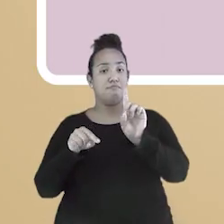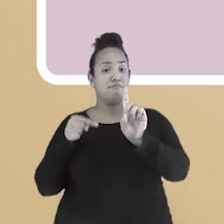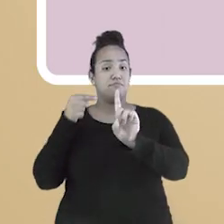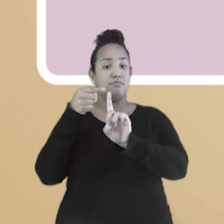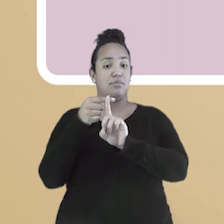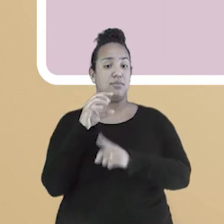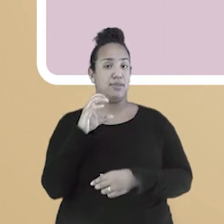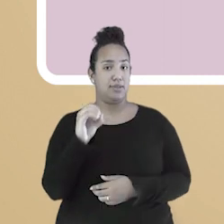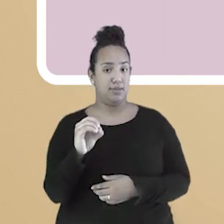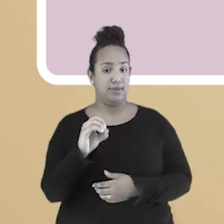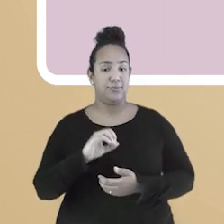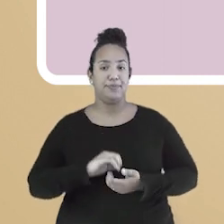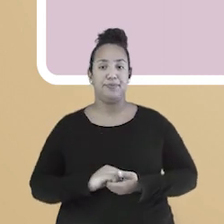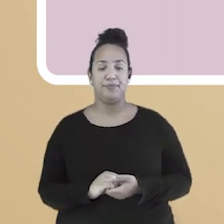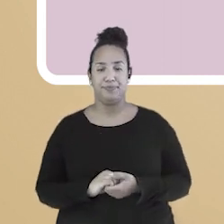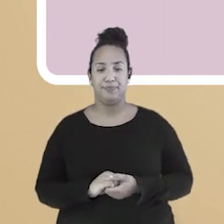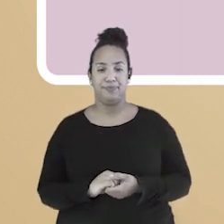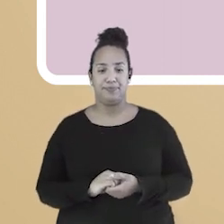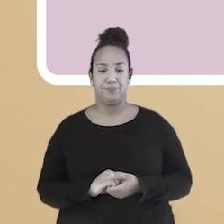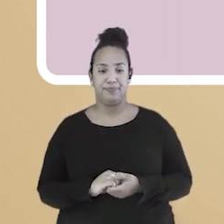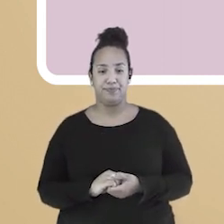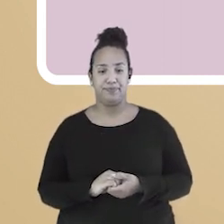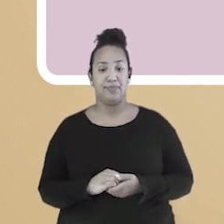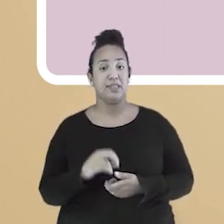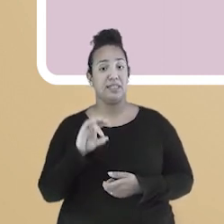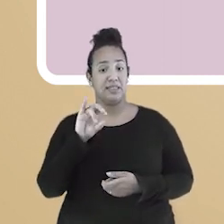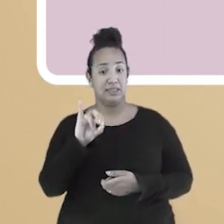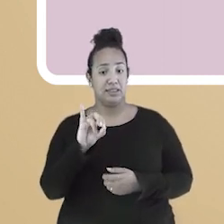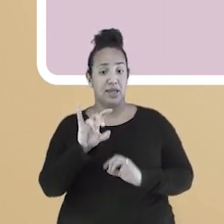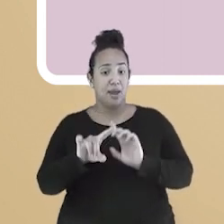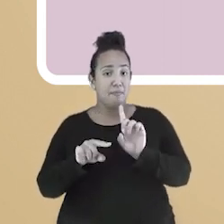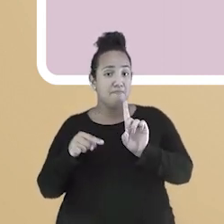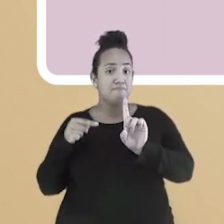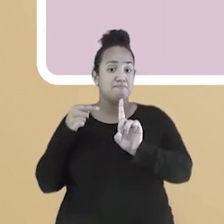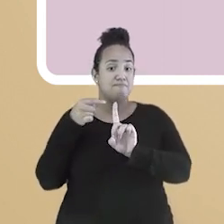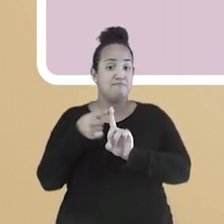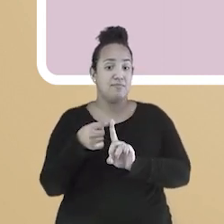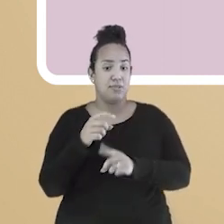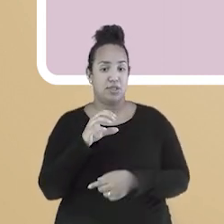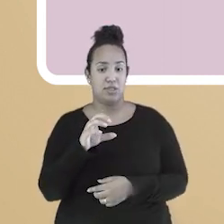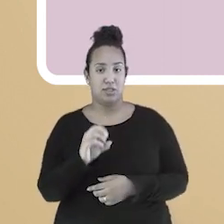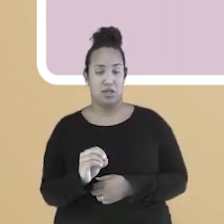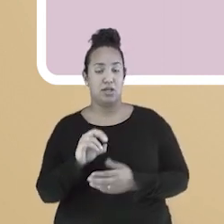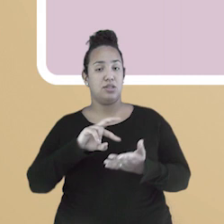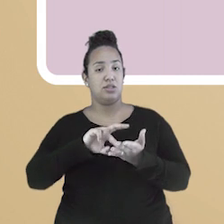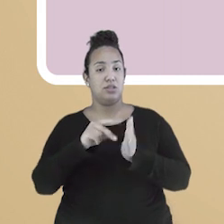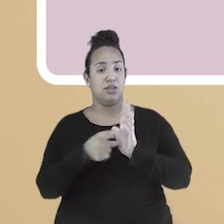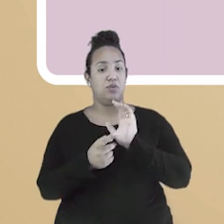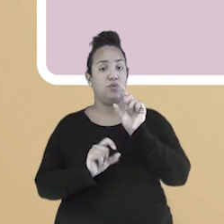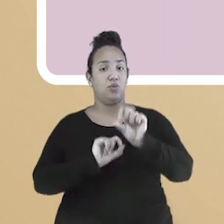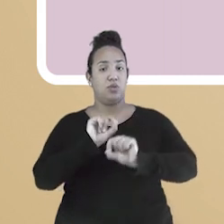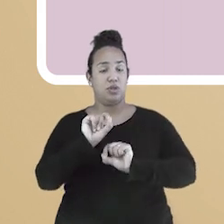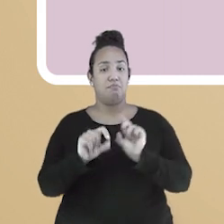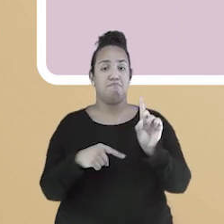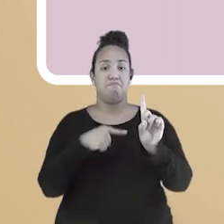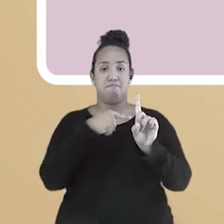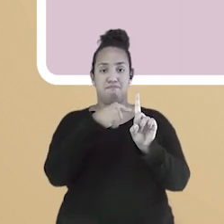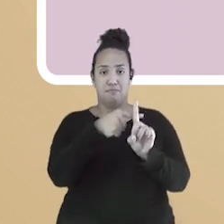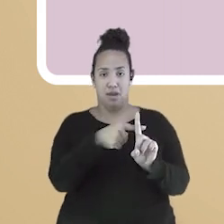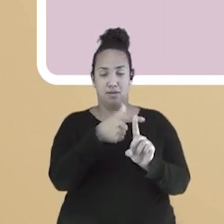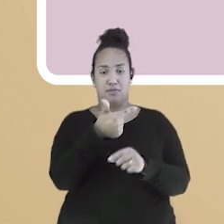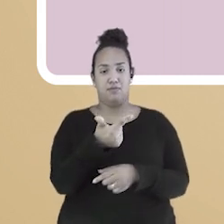de zero. Se a temperatura está acima de zero, ela é representada por